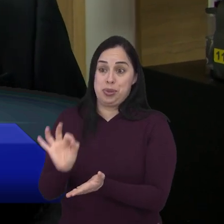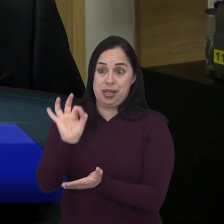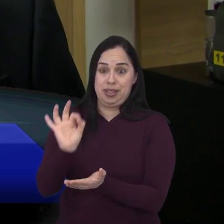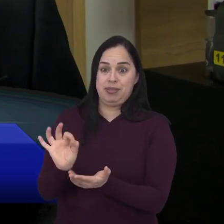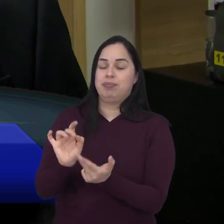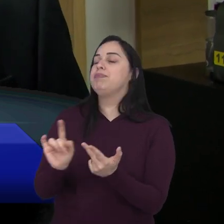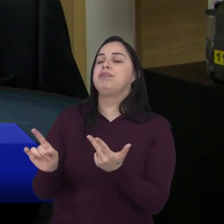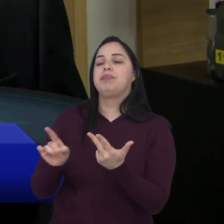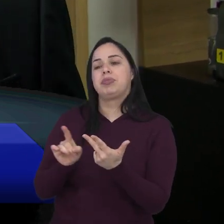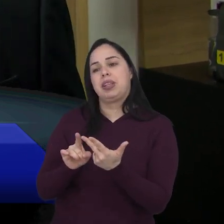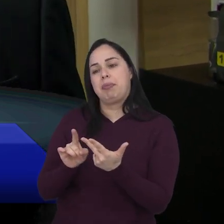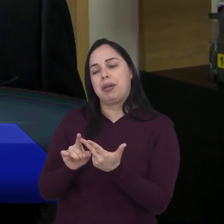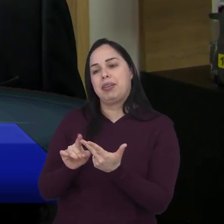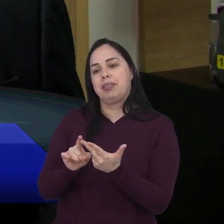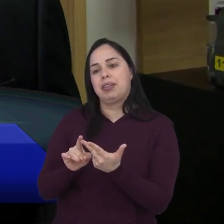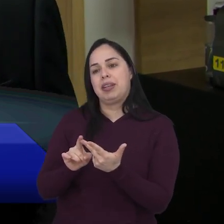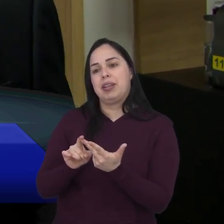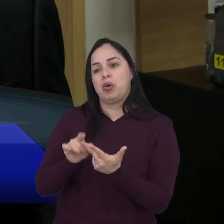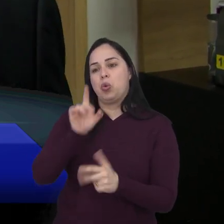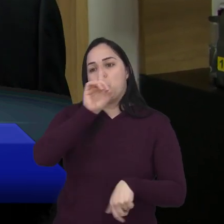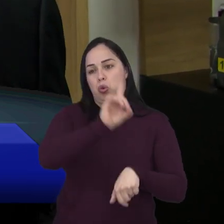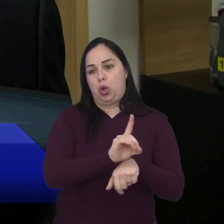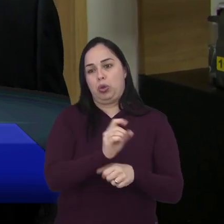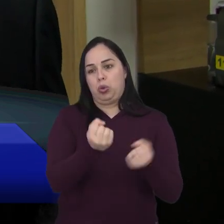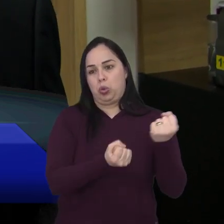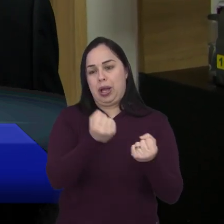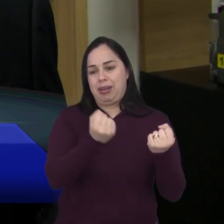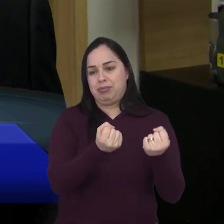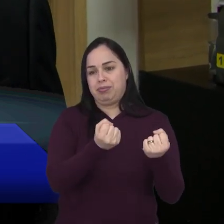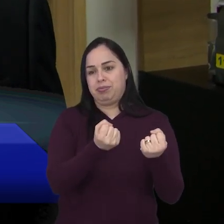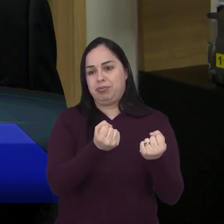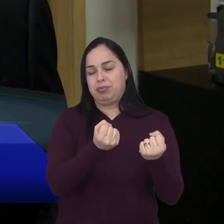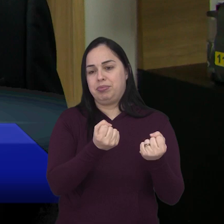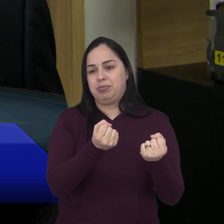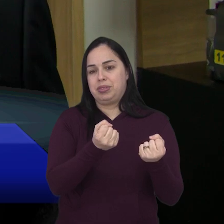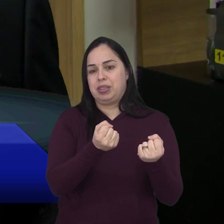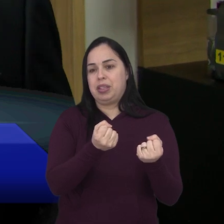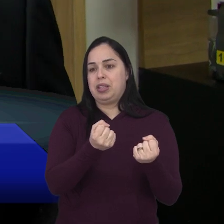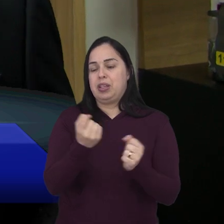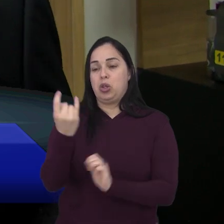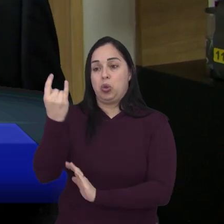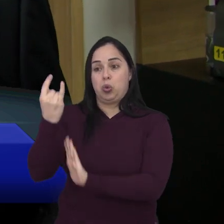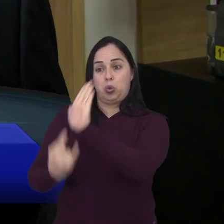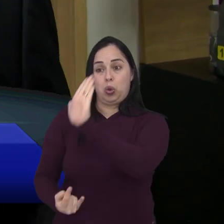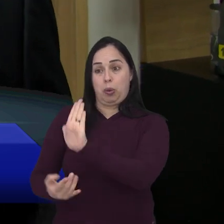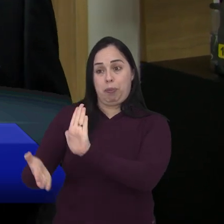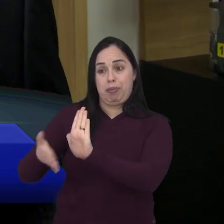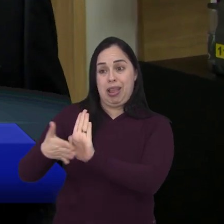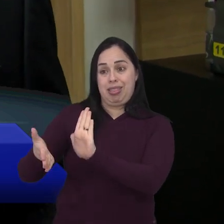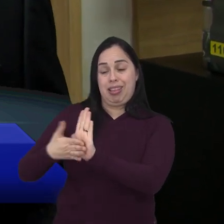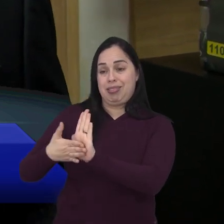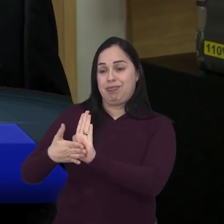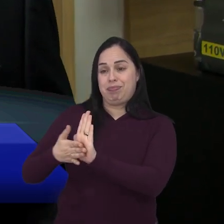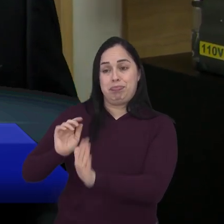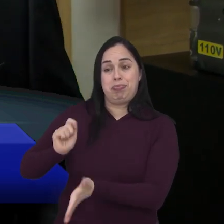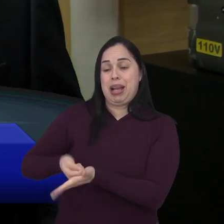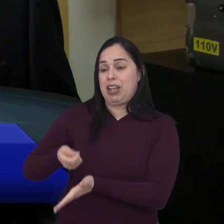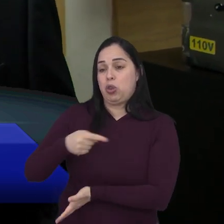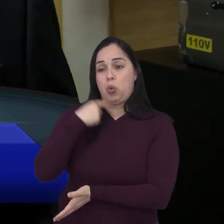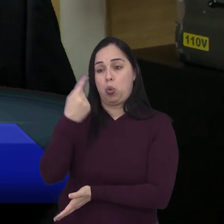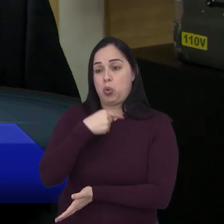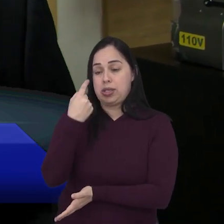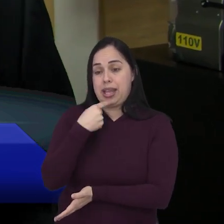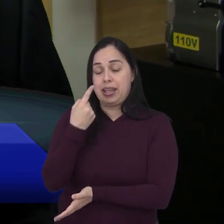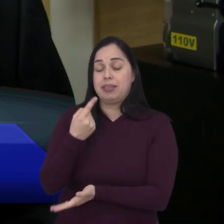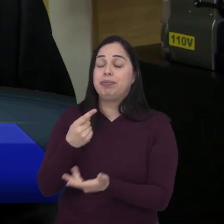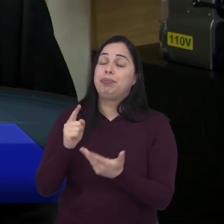do imposto, além de o proprietário do veículo ficar impedido de fazer o licenciamento desse veículo, né, de